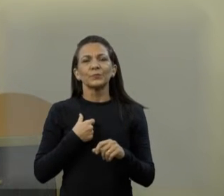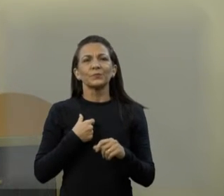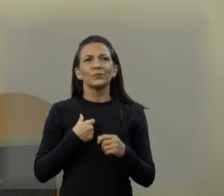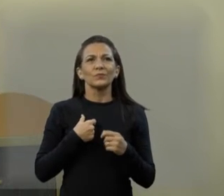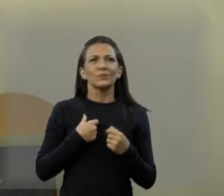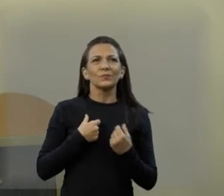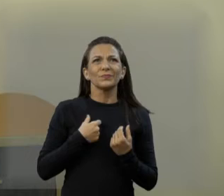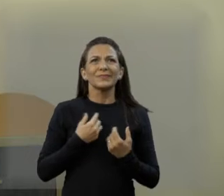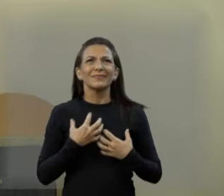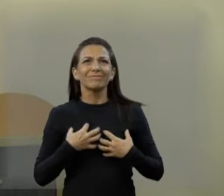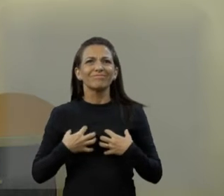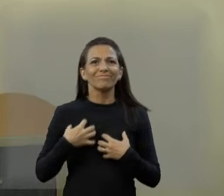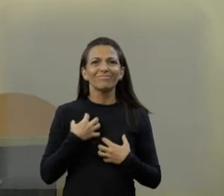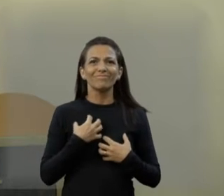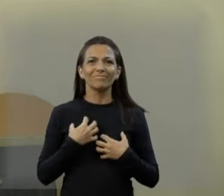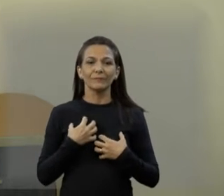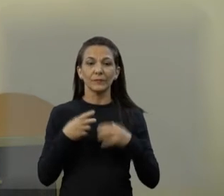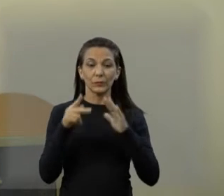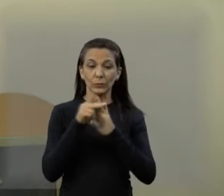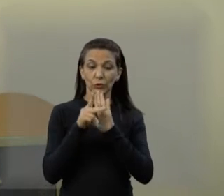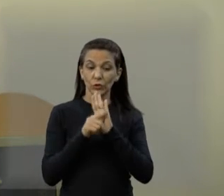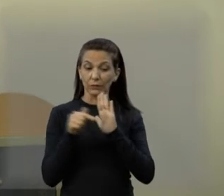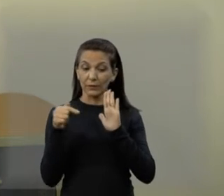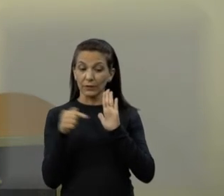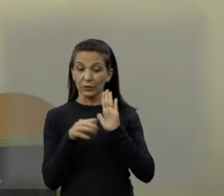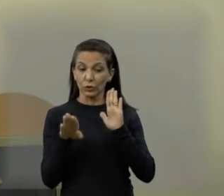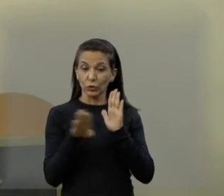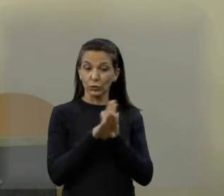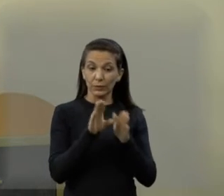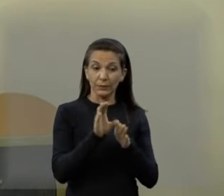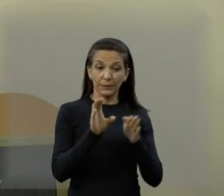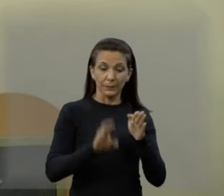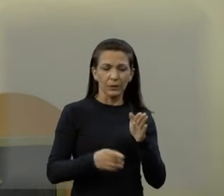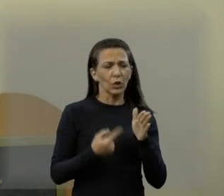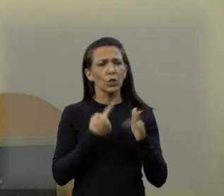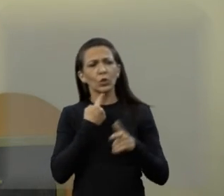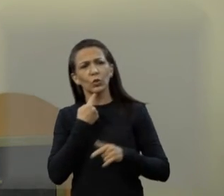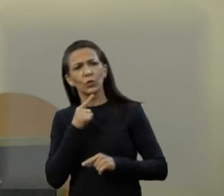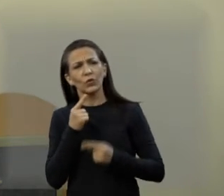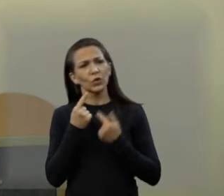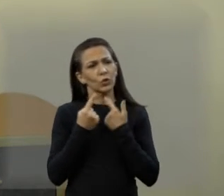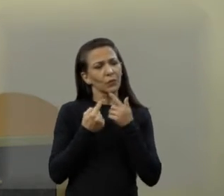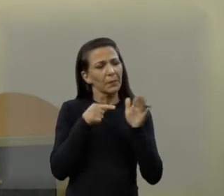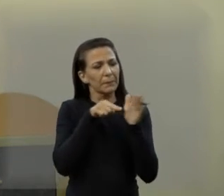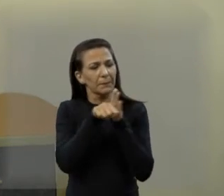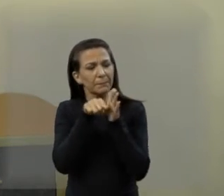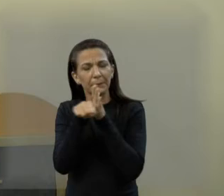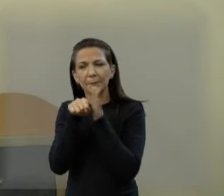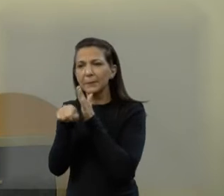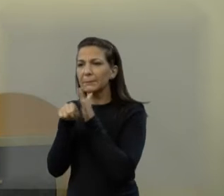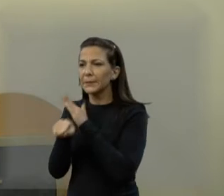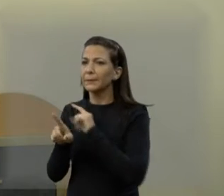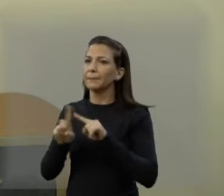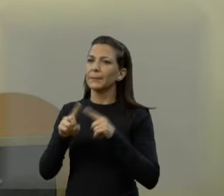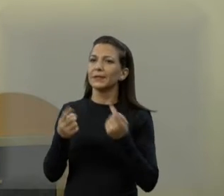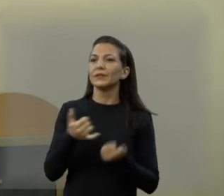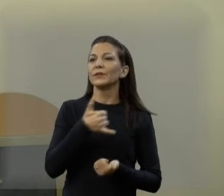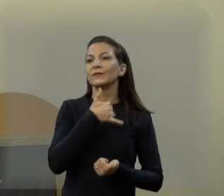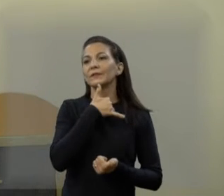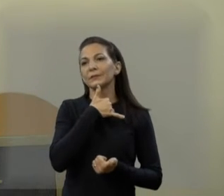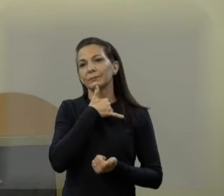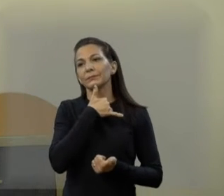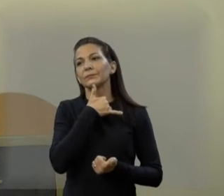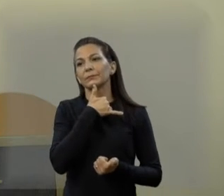com o projeto que veio para casa fiz vale o questionamento como infelizmente ele